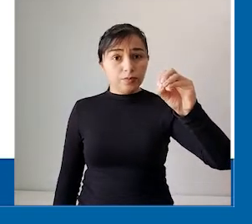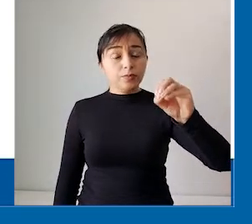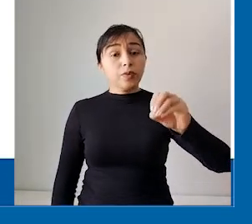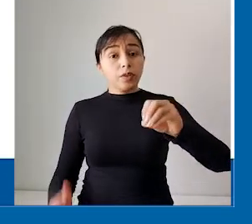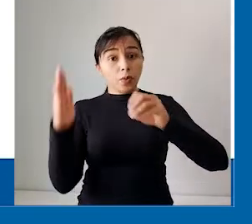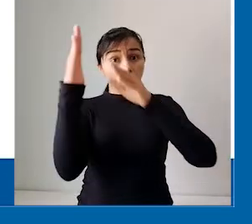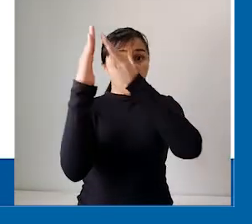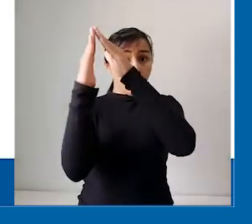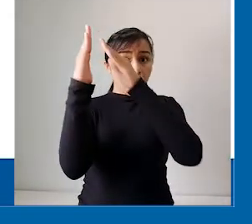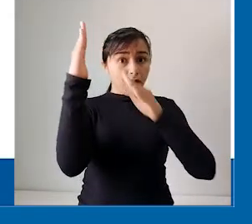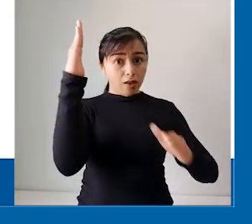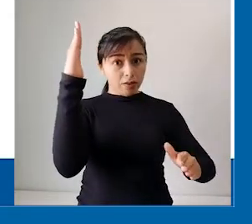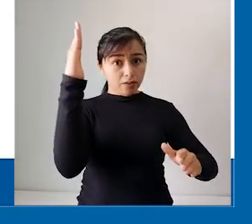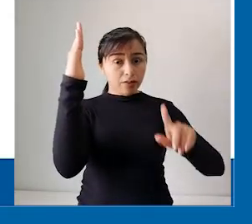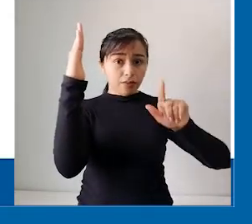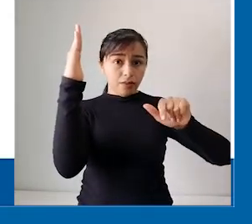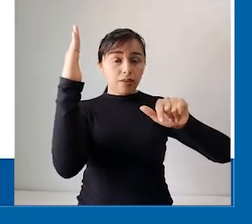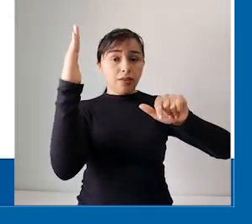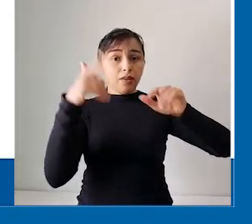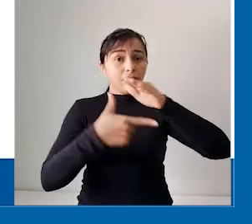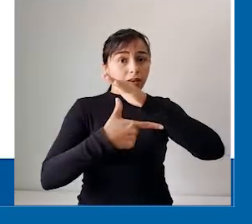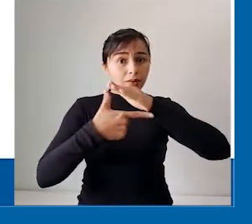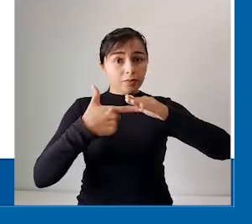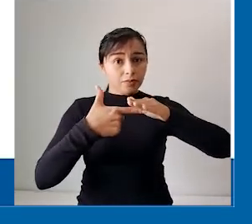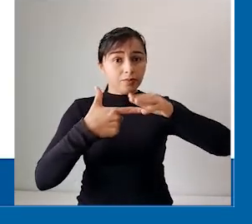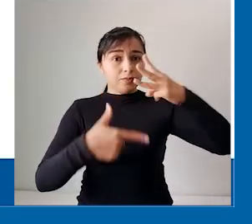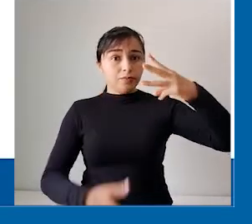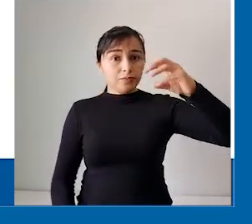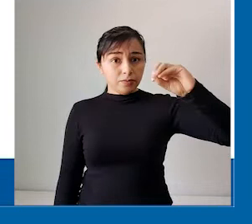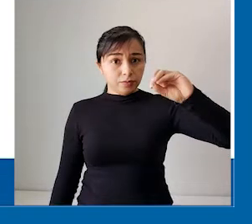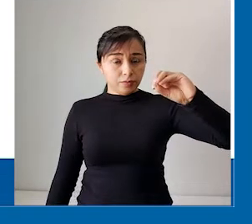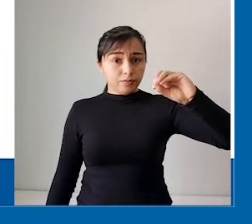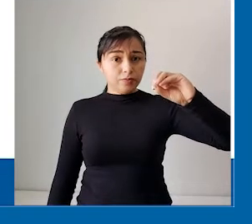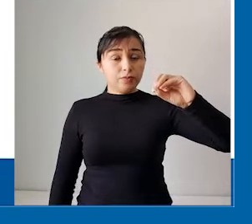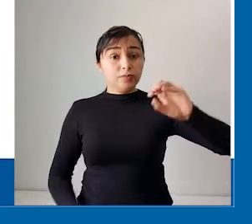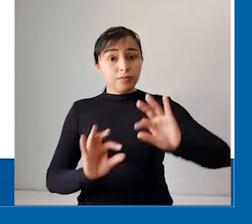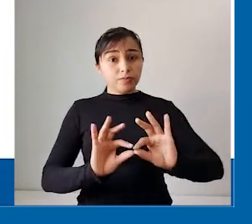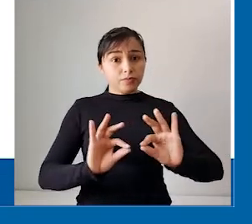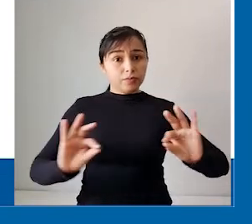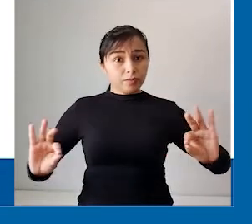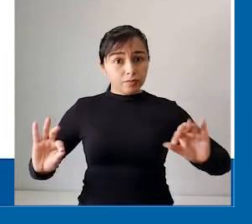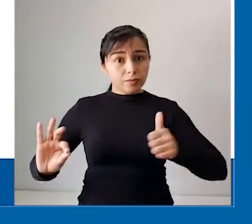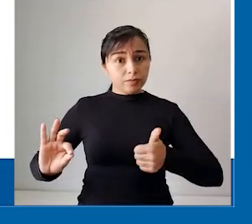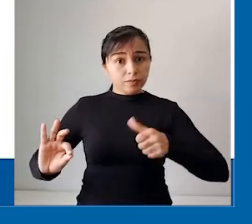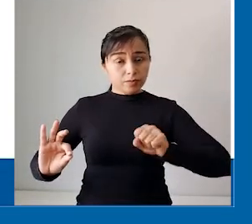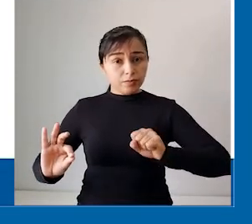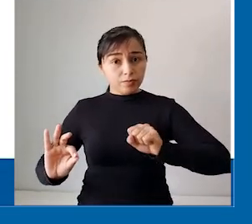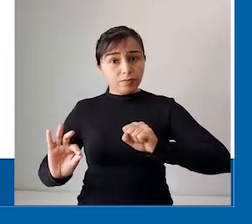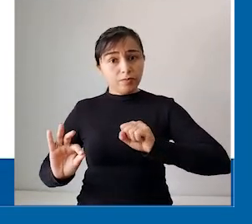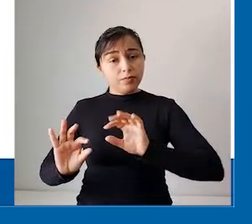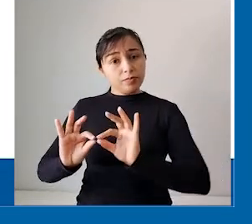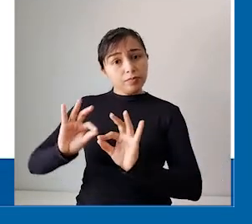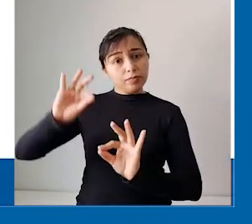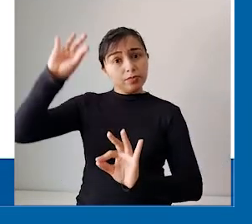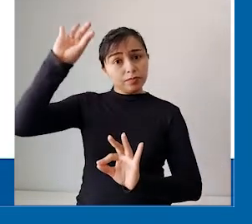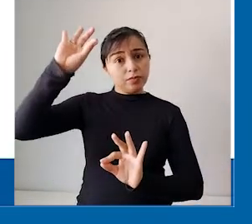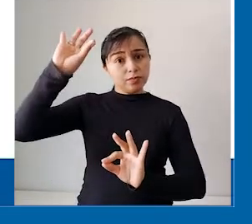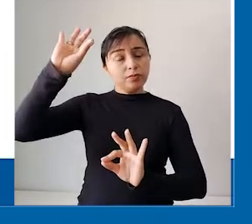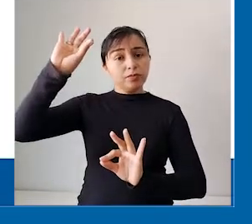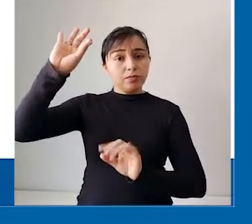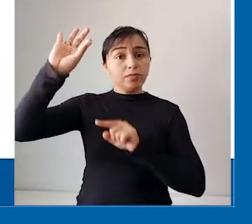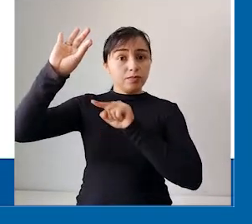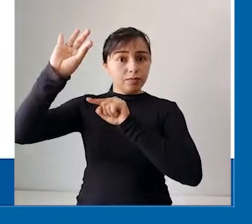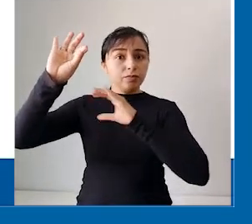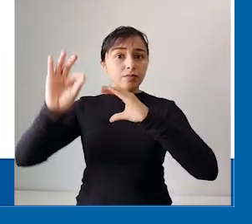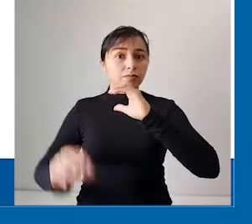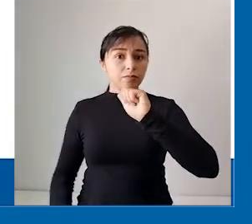então a hipotenusa é 30. E os catetos são 18. E o outro cateto vai ser a altura do prédio. Então,